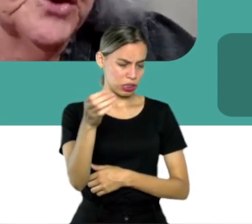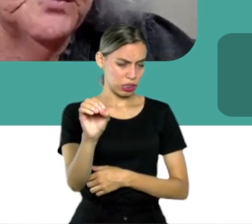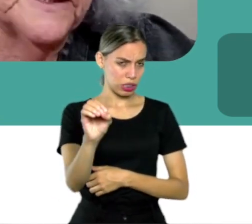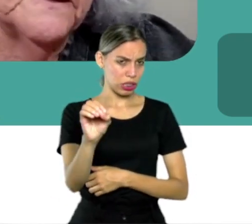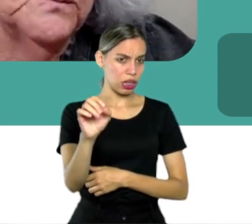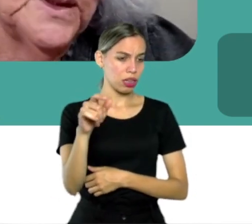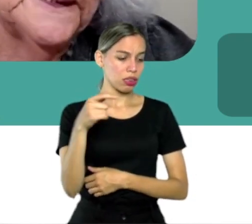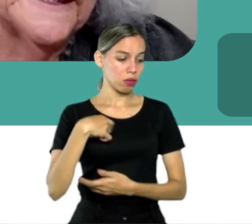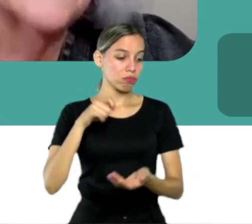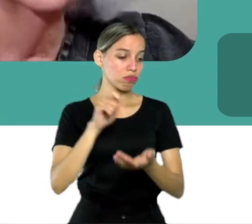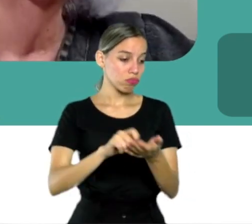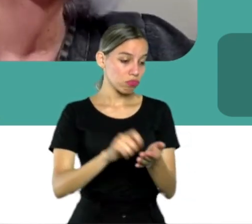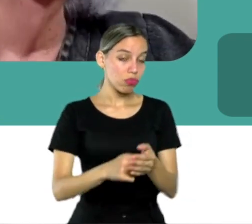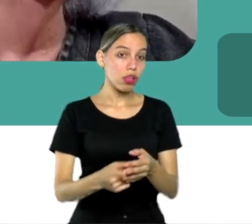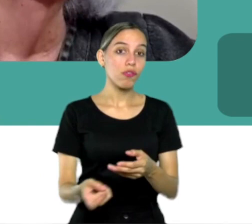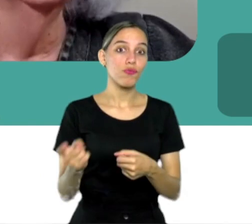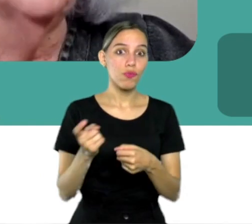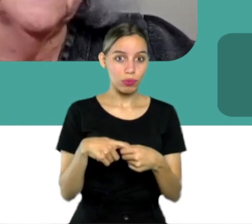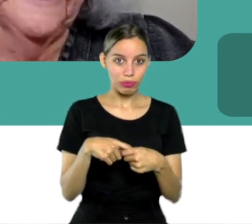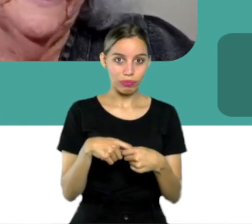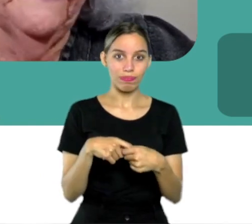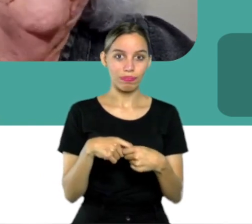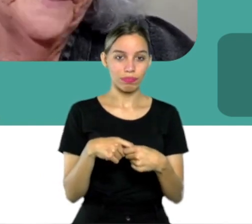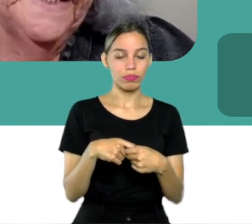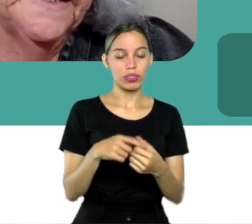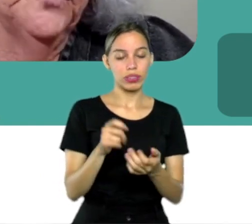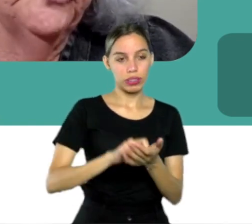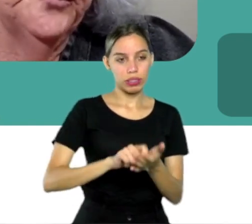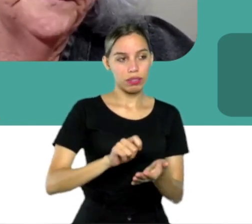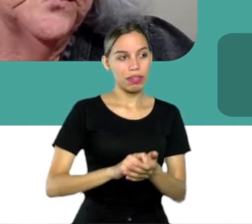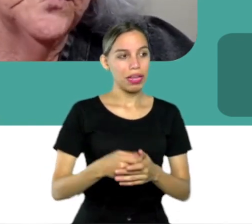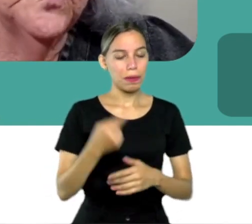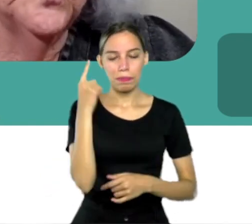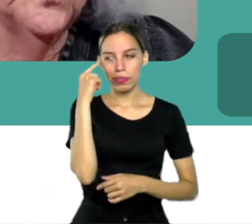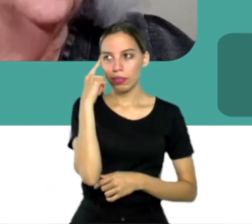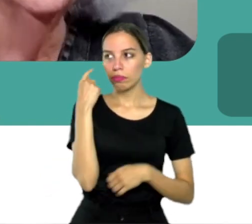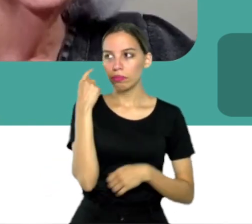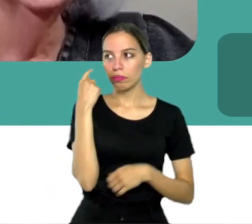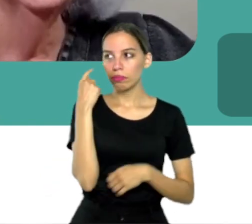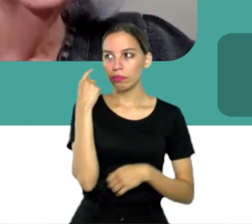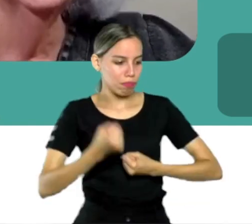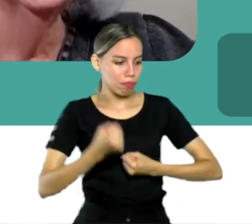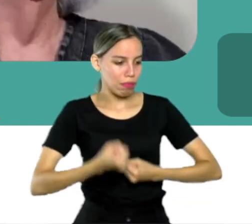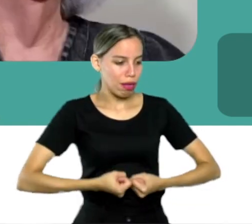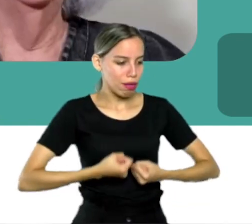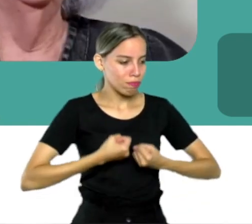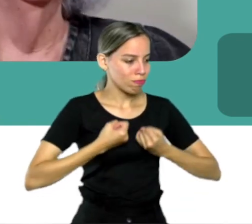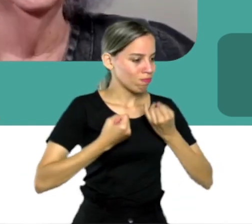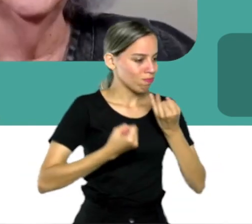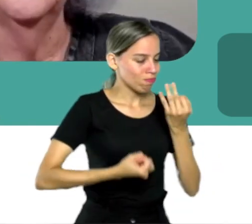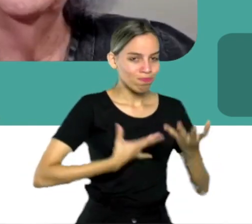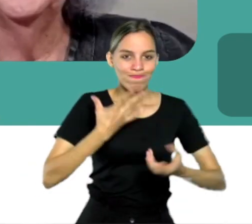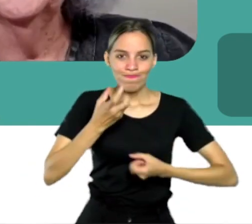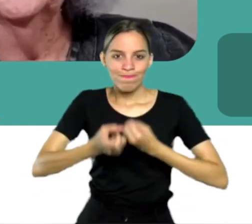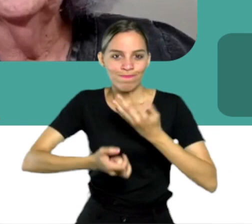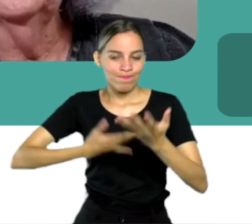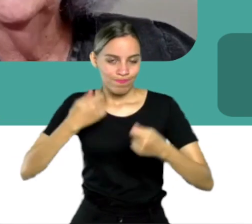tive muita necessidade de me expressar. E eu fui para um curso de extensão da